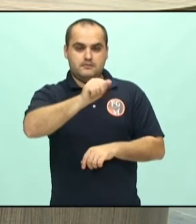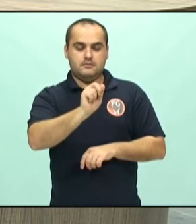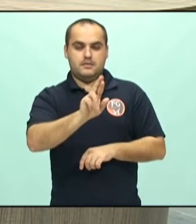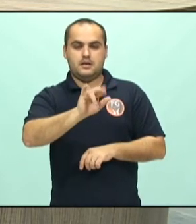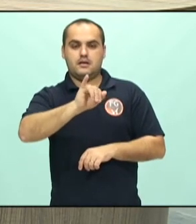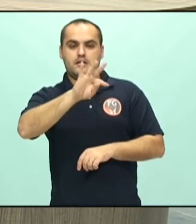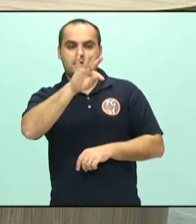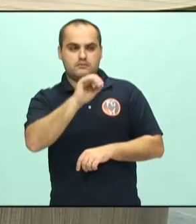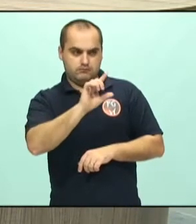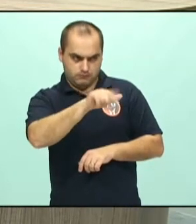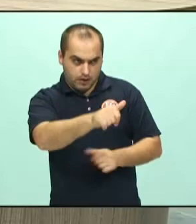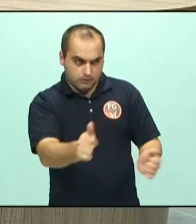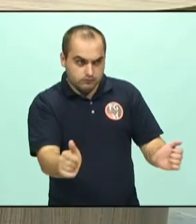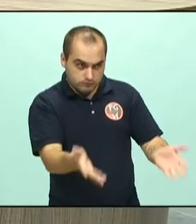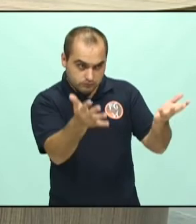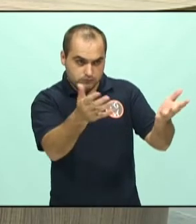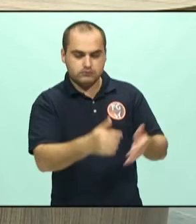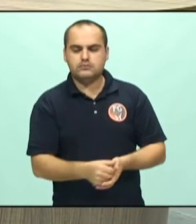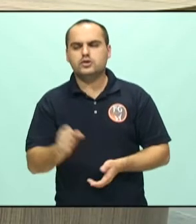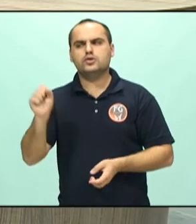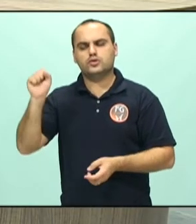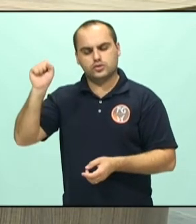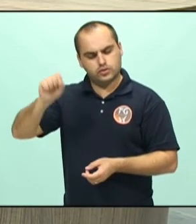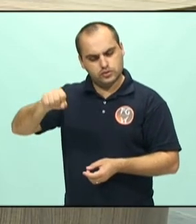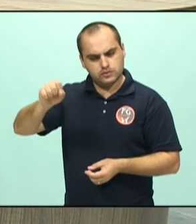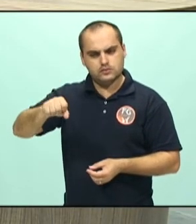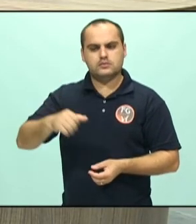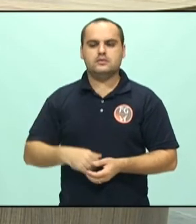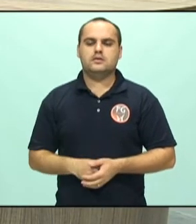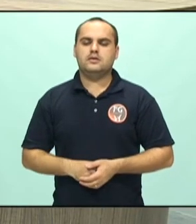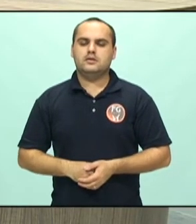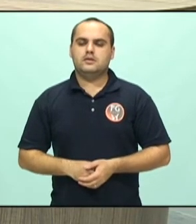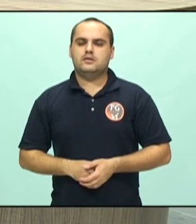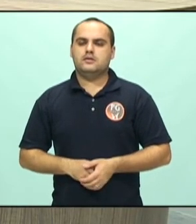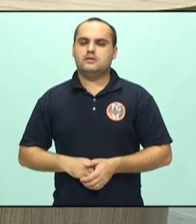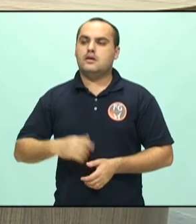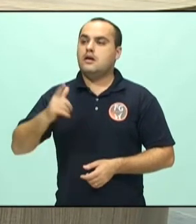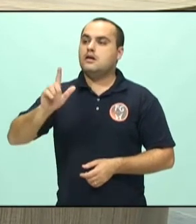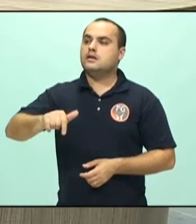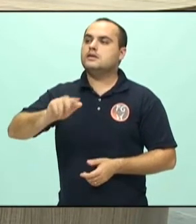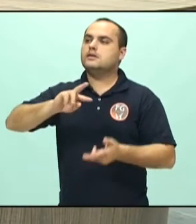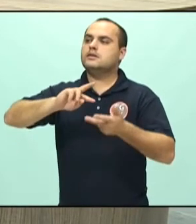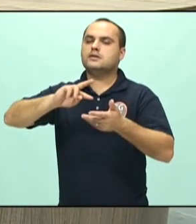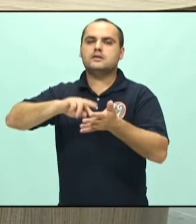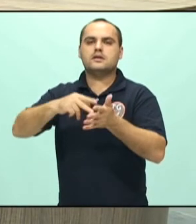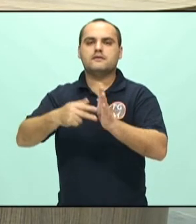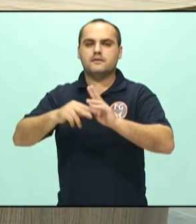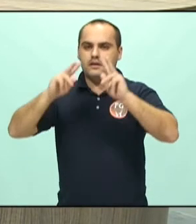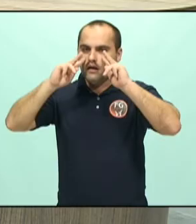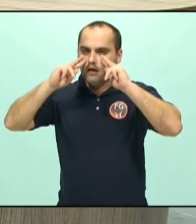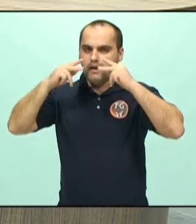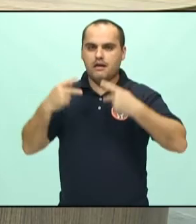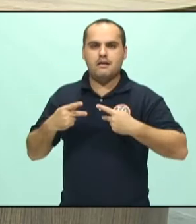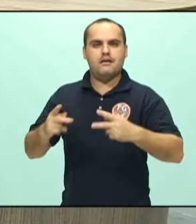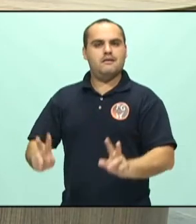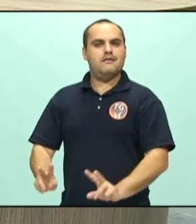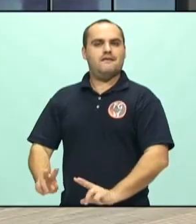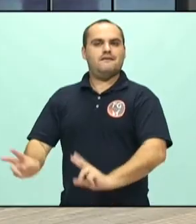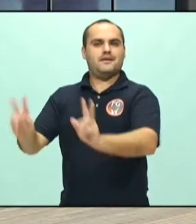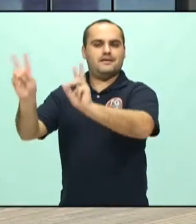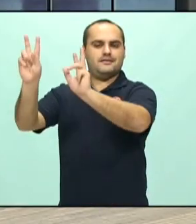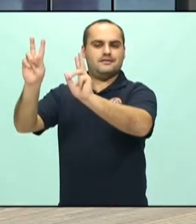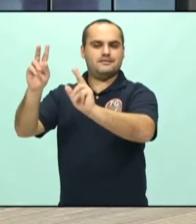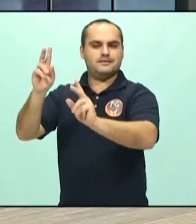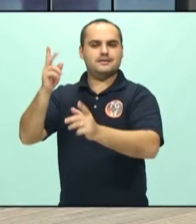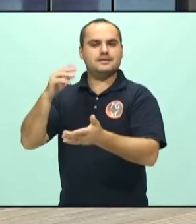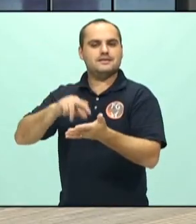também é uma forma de incentivo. Com certeza. É uma forma de incentivo, de valorização e reconhecimento. É o que diz que a gente está no